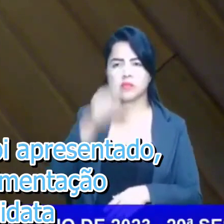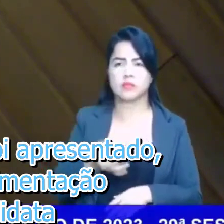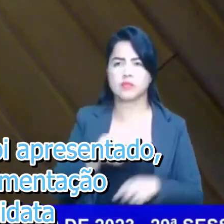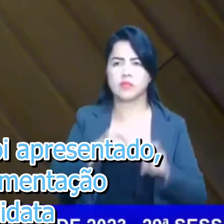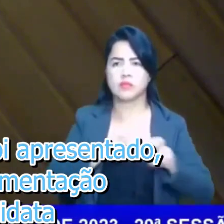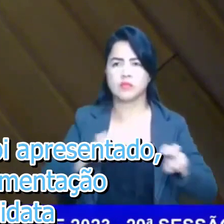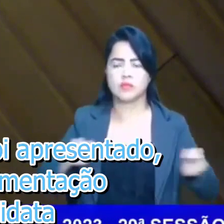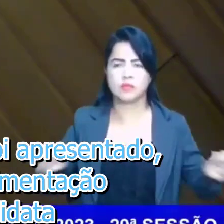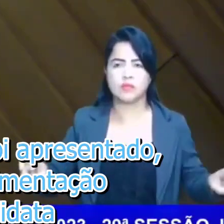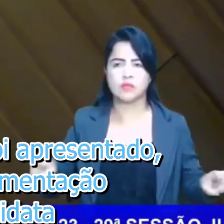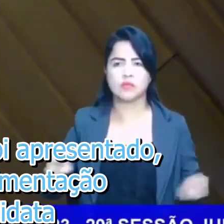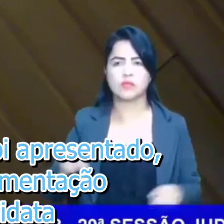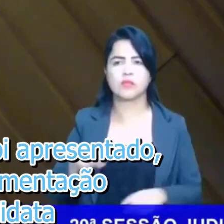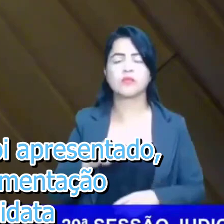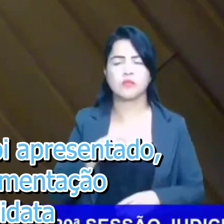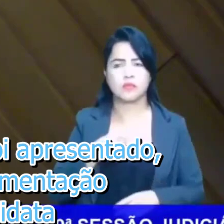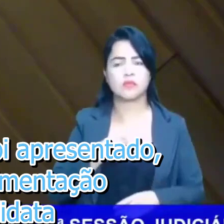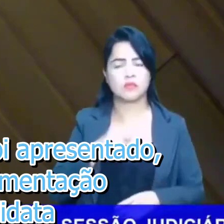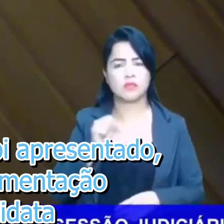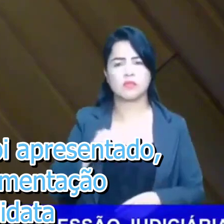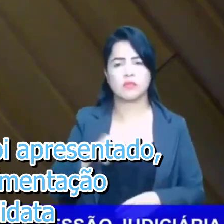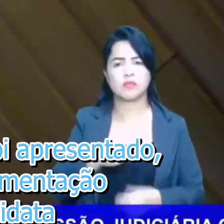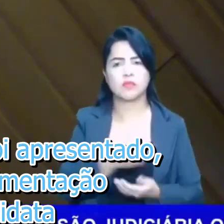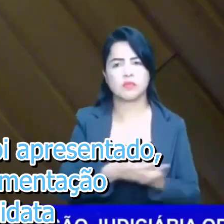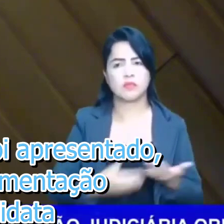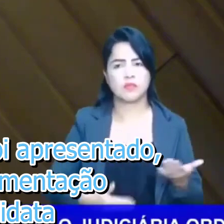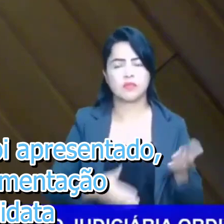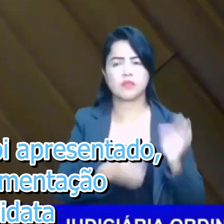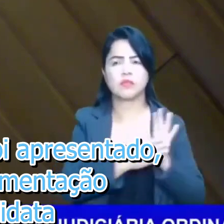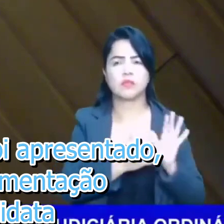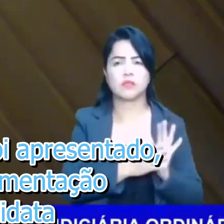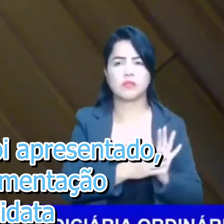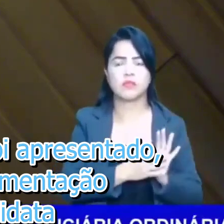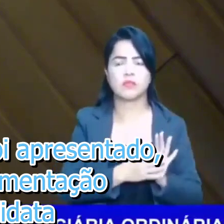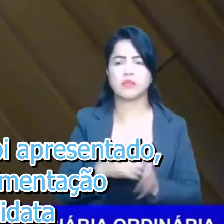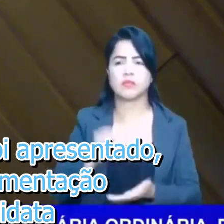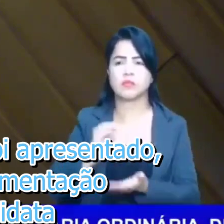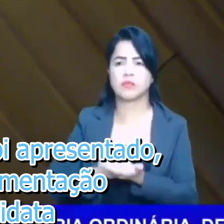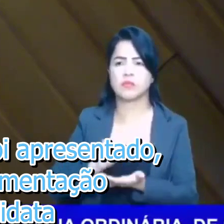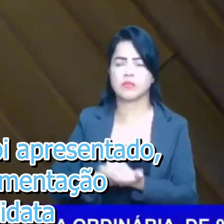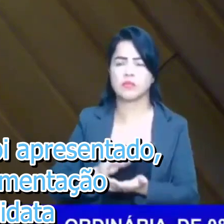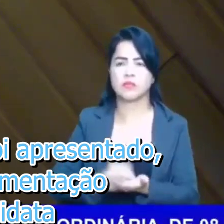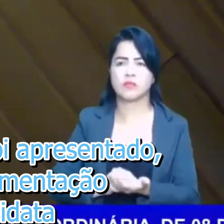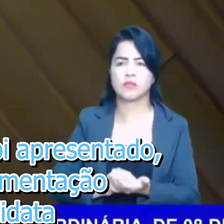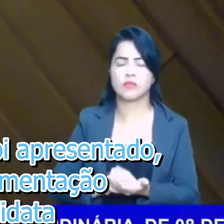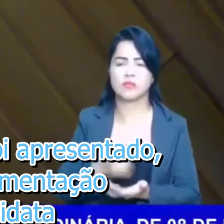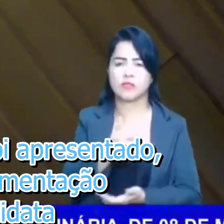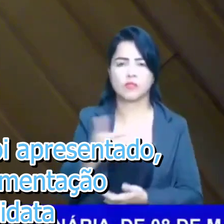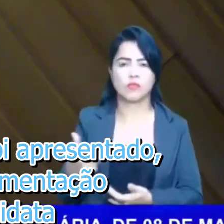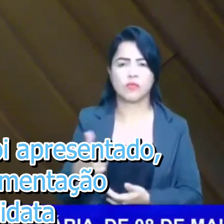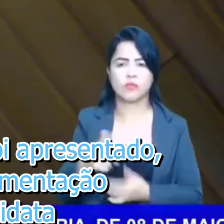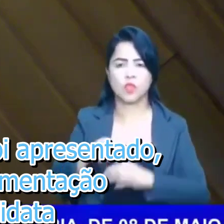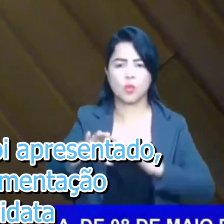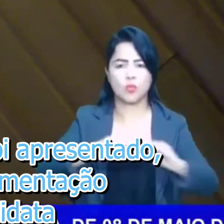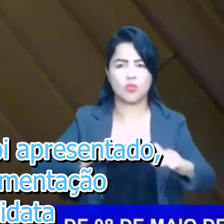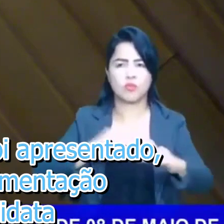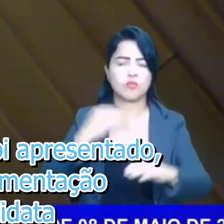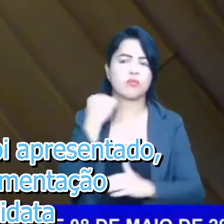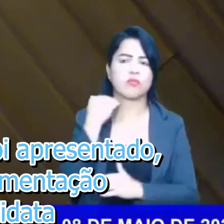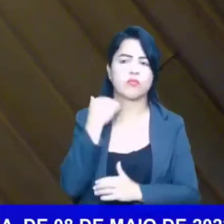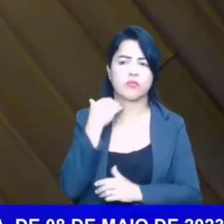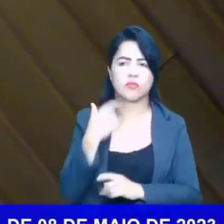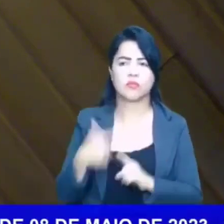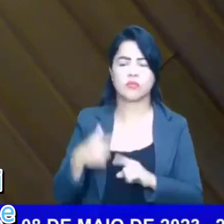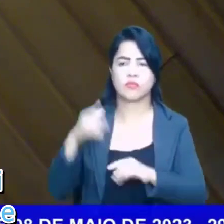corte, no sentido de que foi apresentado, essa é uma prestação de conta com ausência de movimentação financeira, praticamente, tendo em vista que